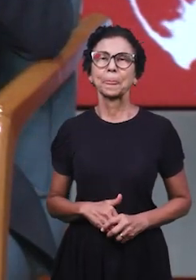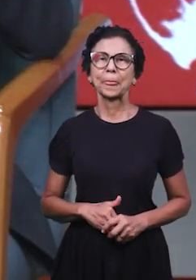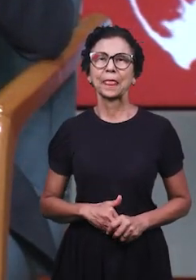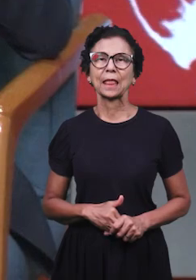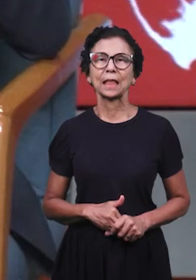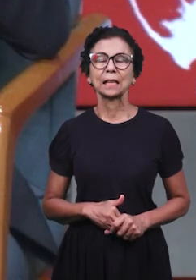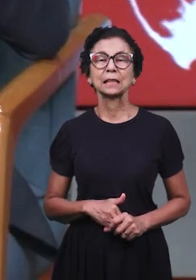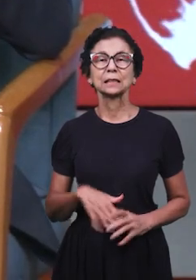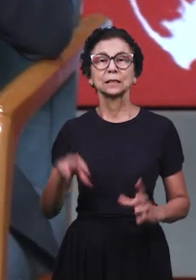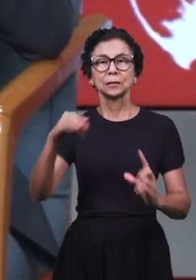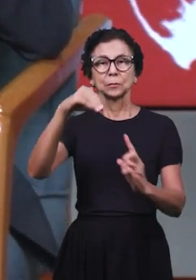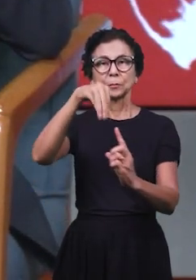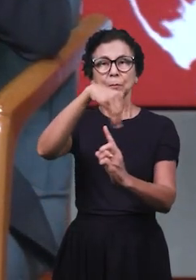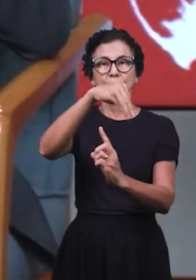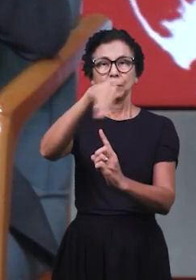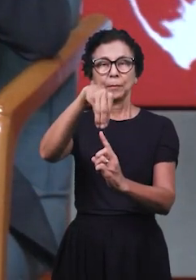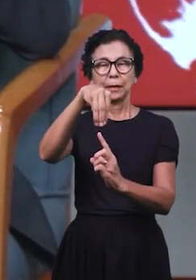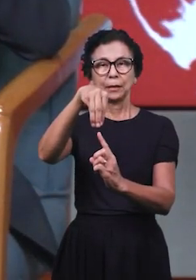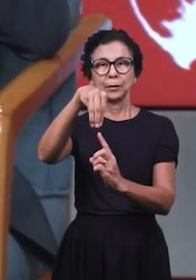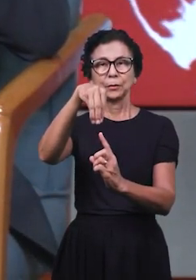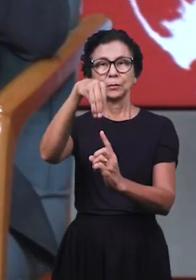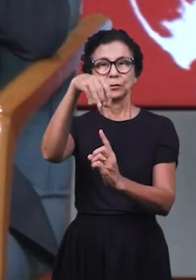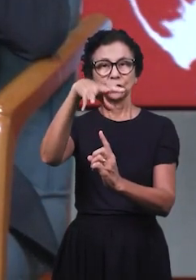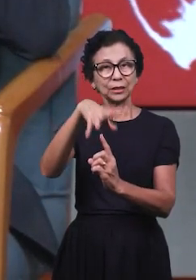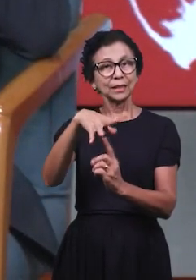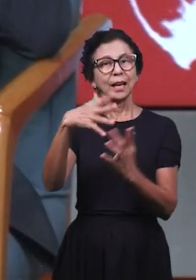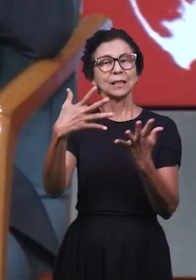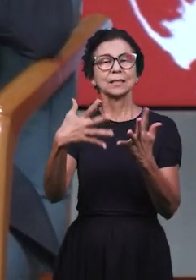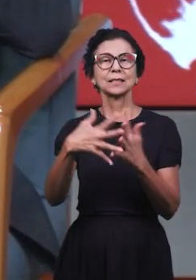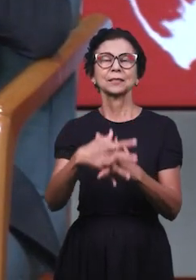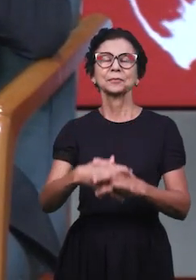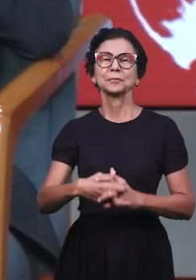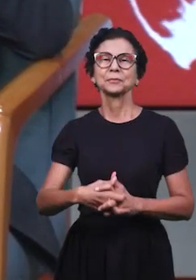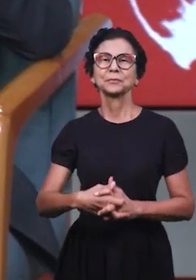um recurso da graça